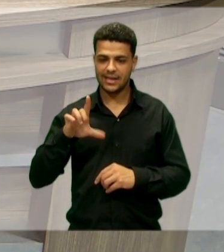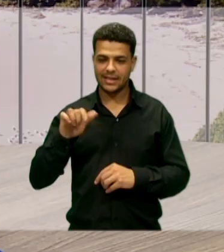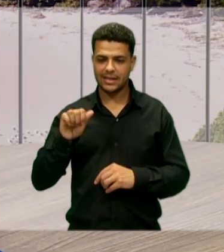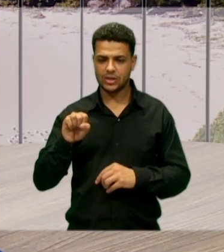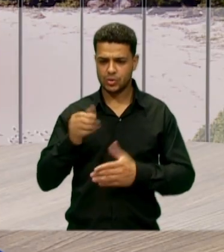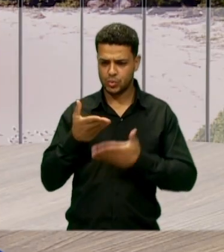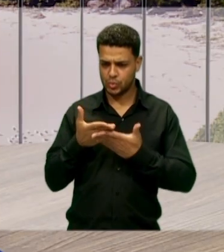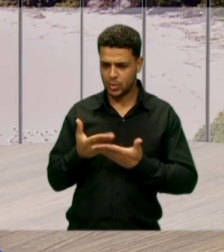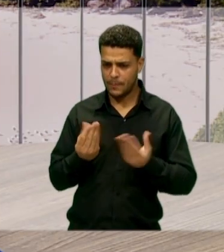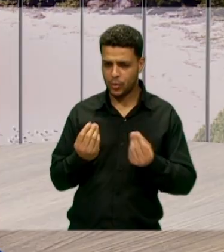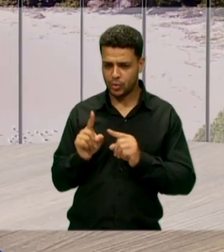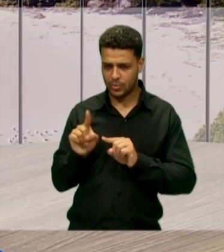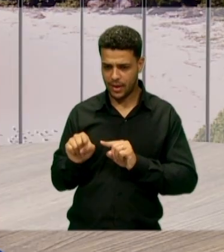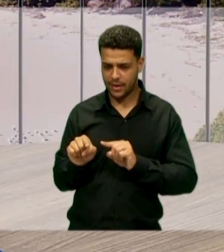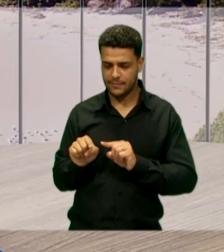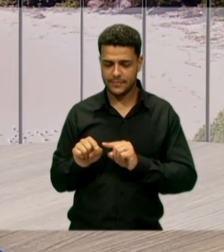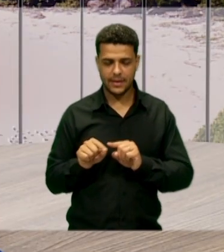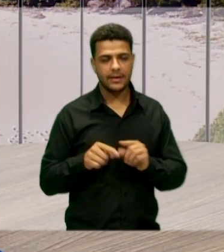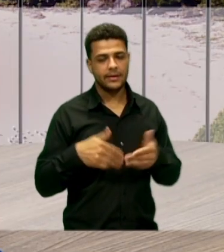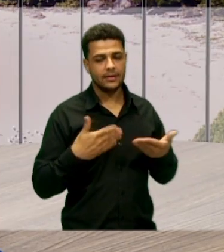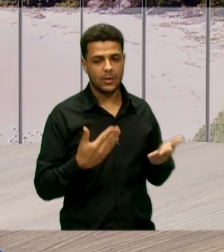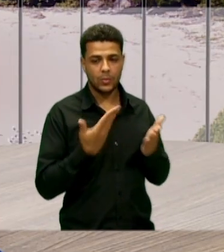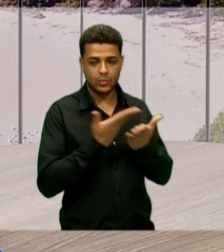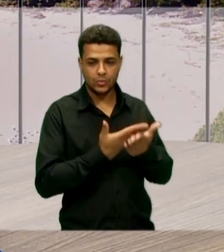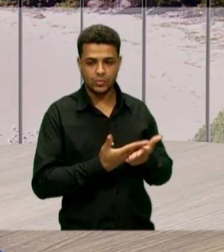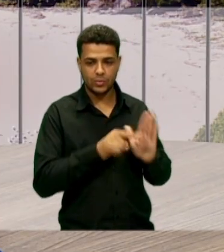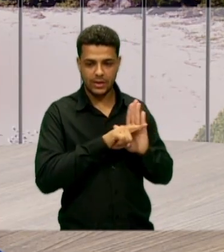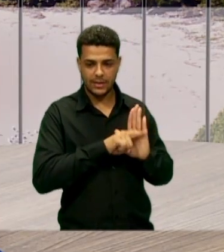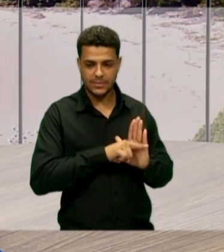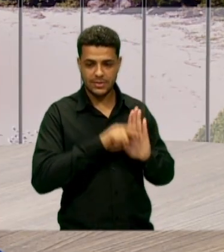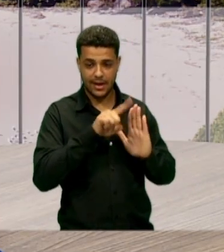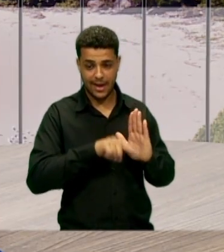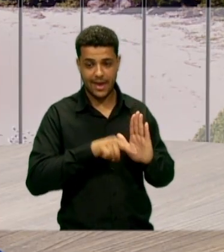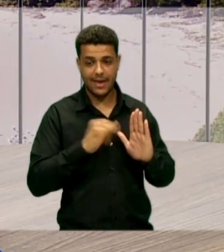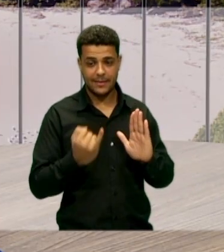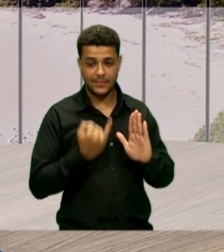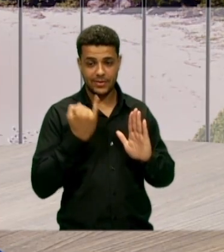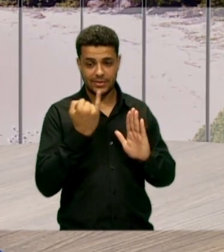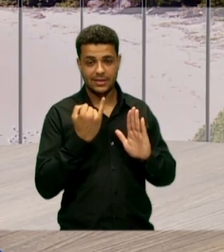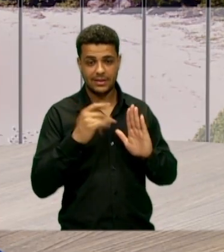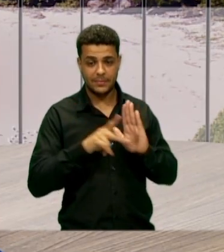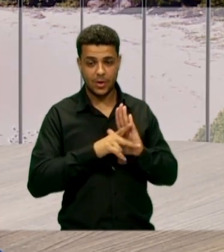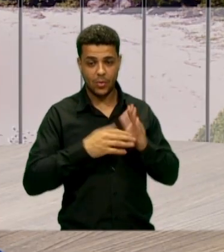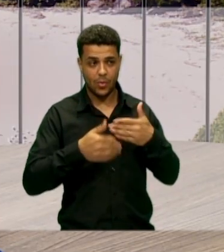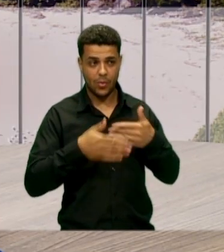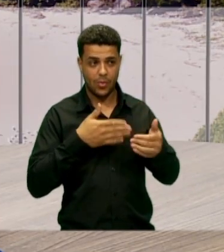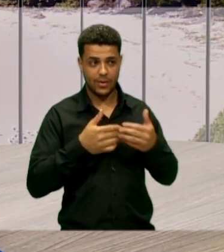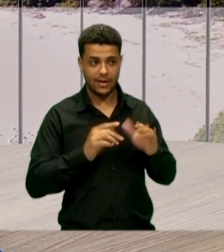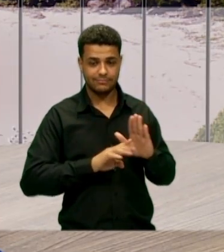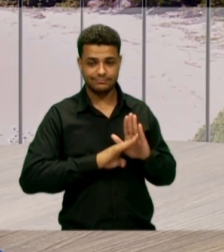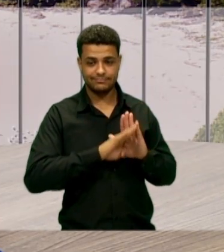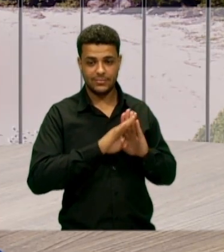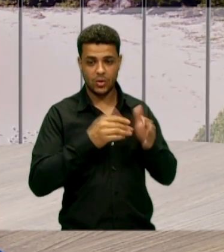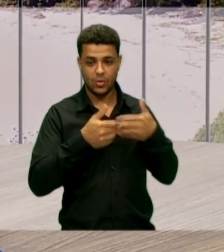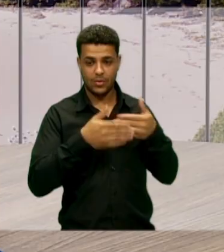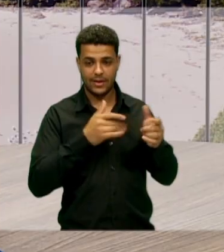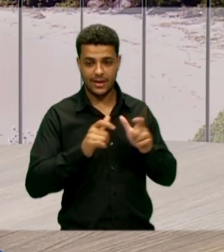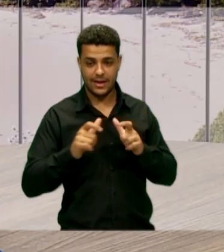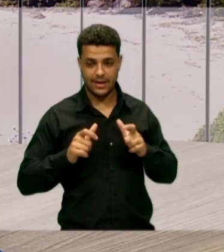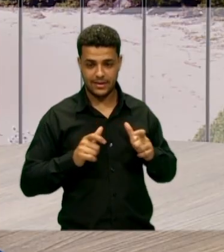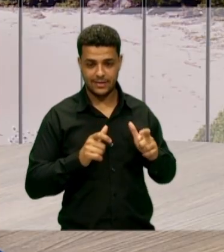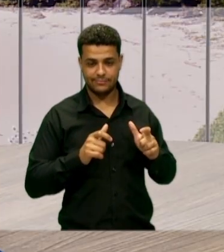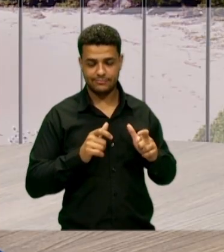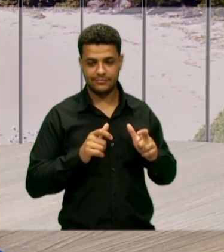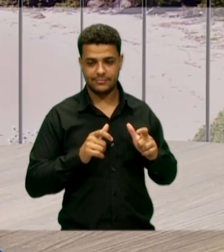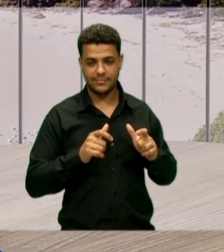o estudo e a pesquisa, eles são fundamentais para o avanço de qualquer área. Eu acho que na medicina não seria diferente. Né? Então,